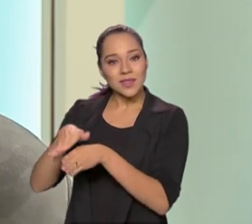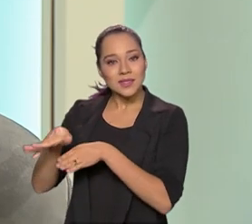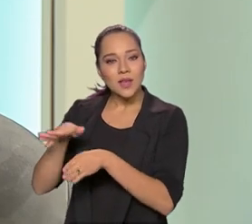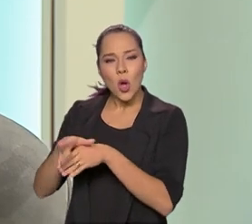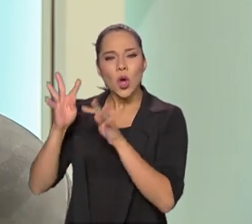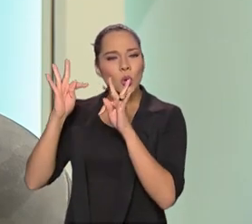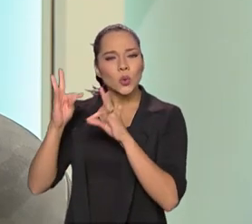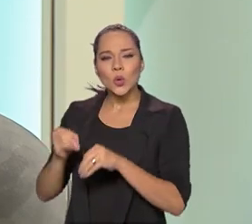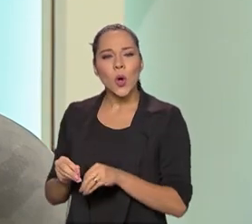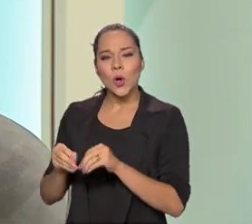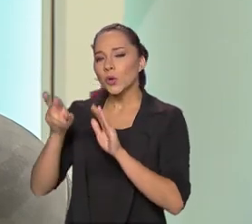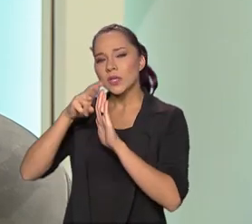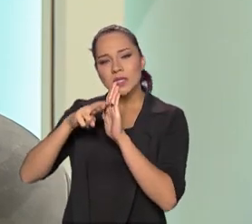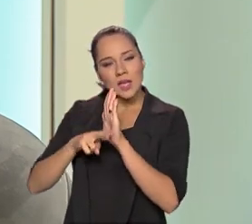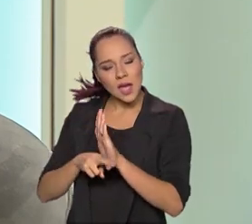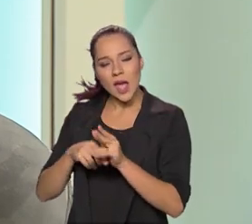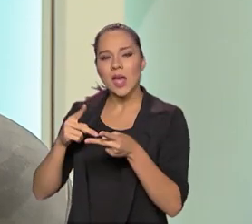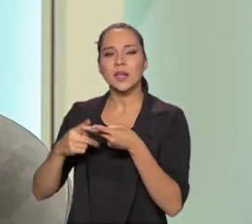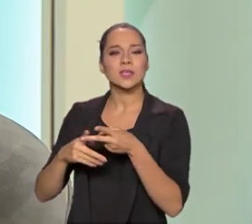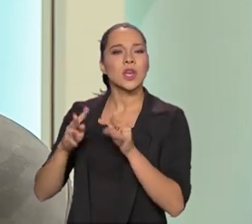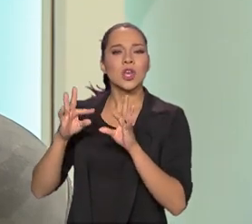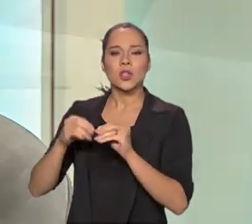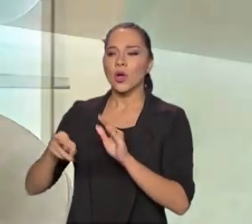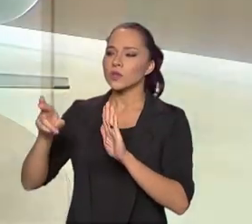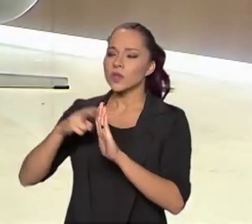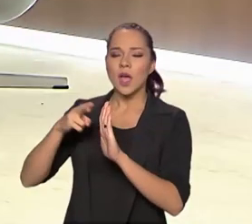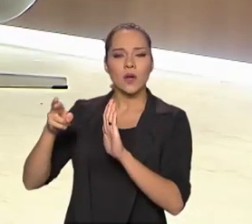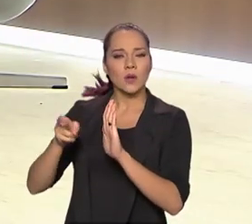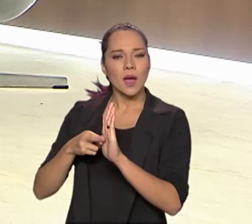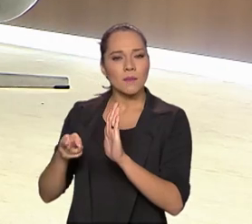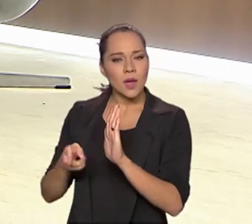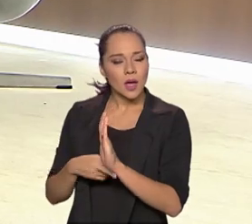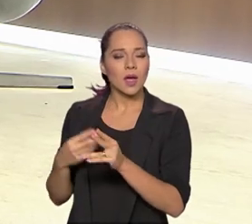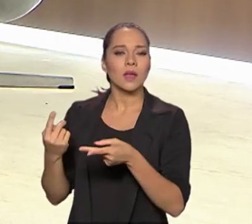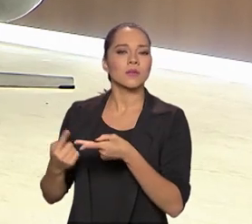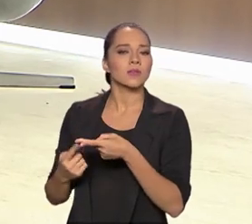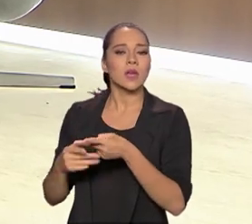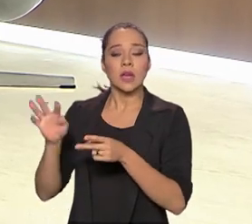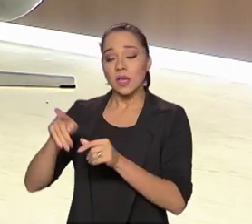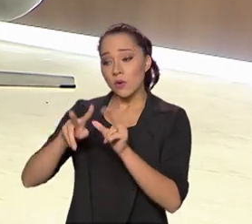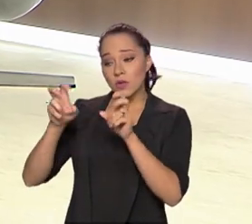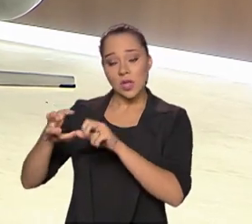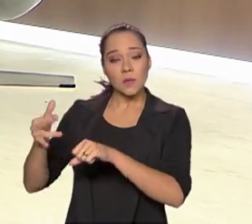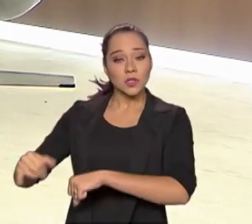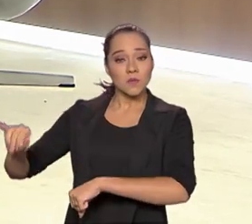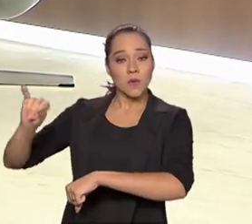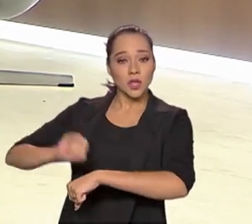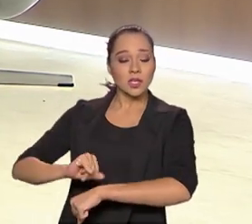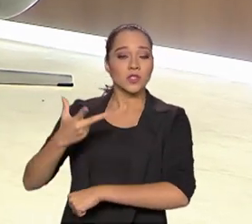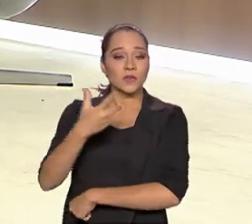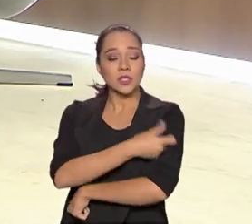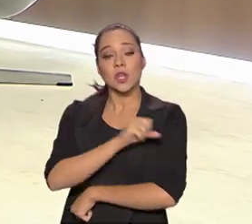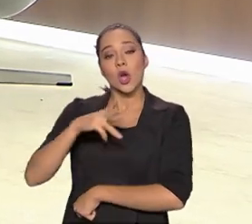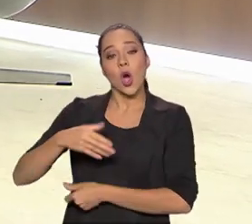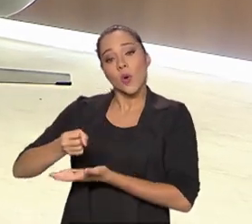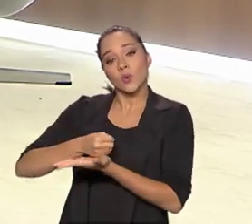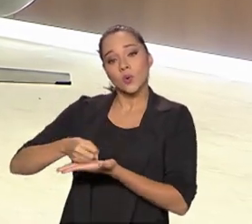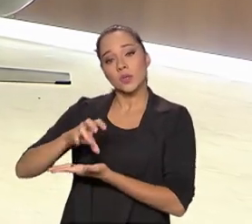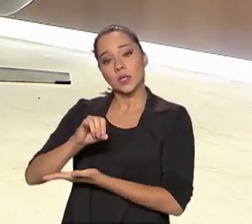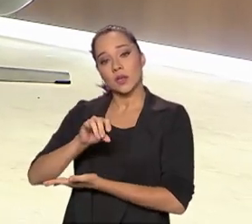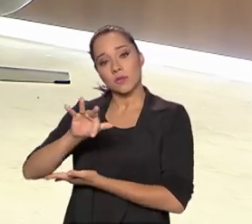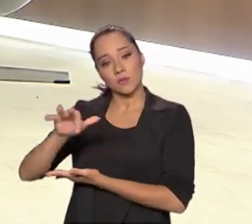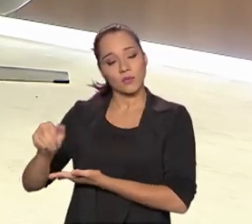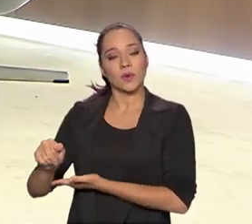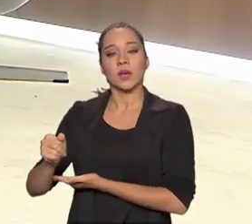com todas as regras, as regulamentações relativas à importação de vacinas ou dos insumos